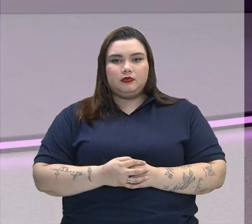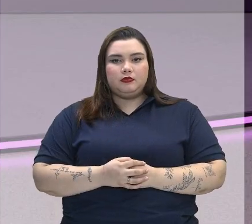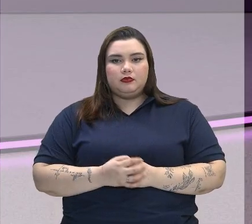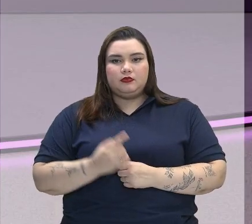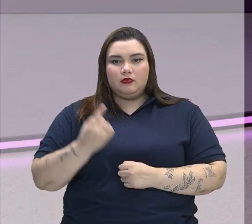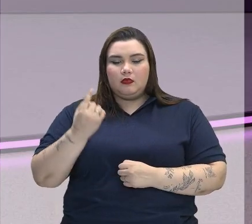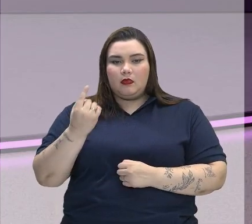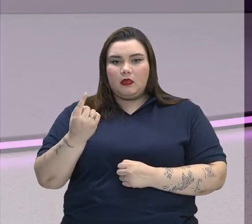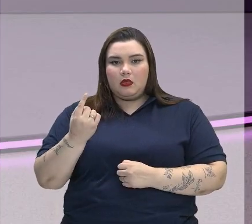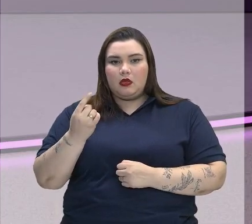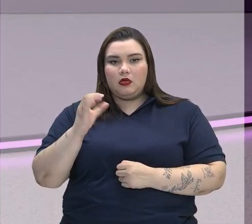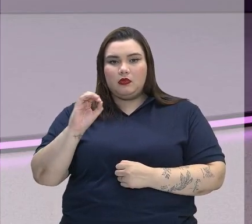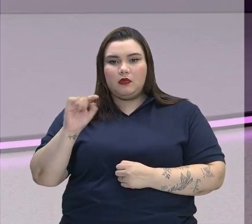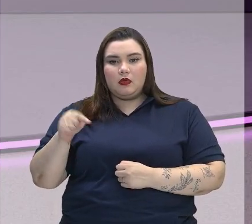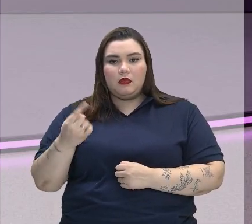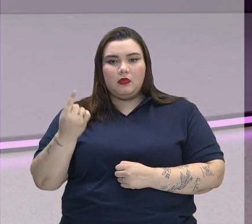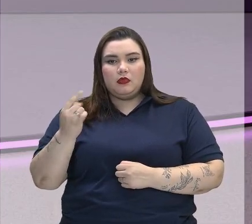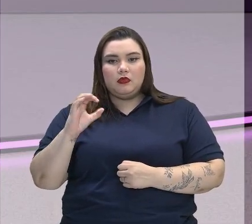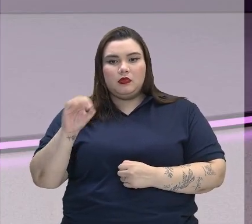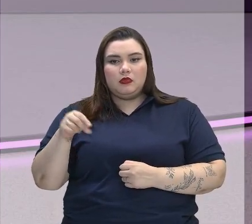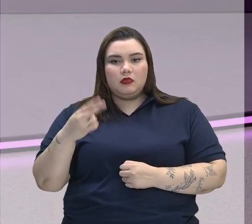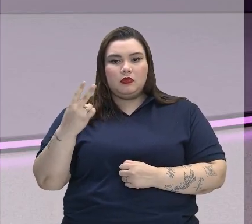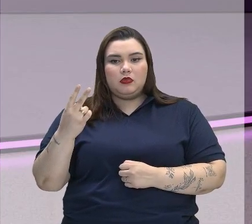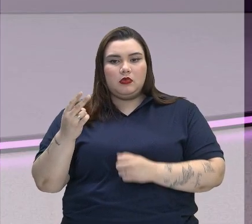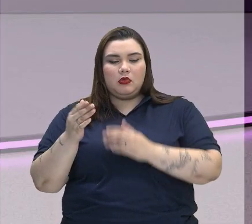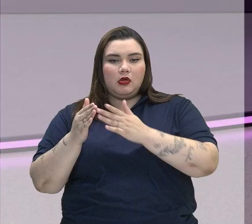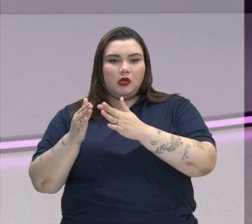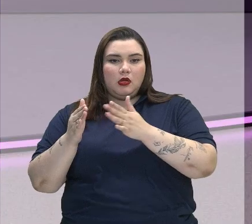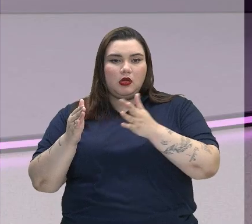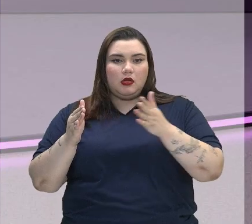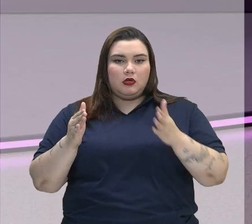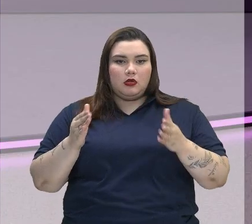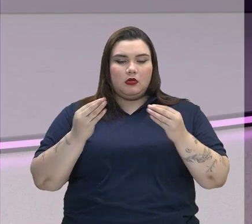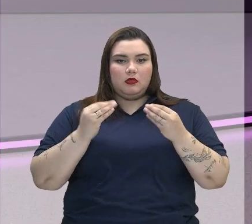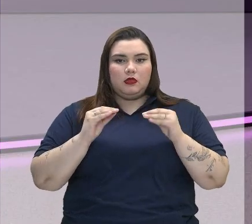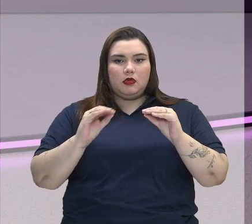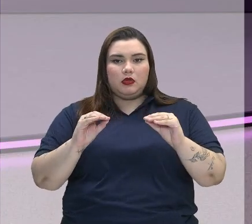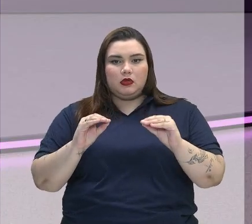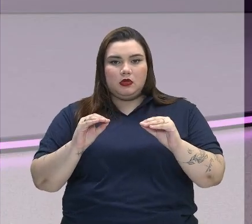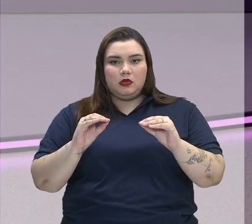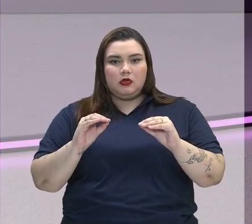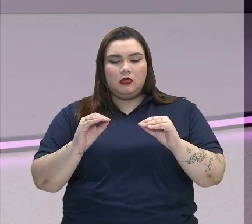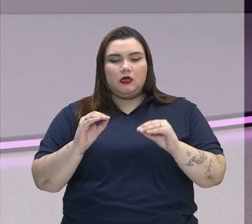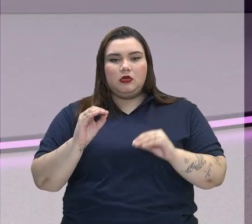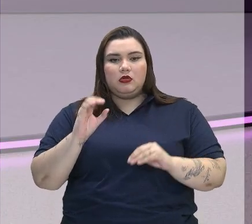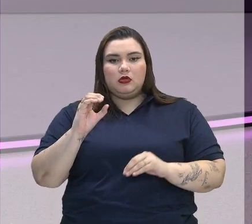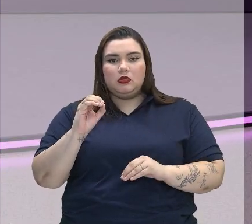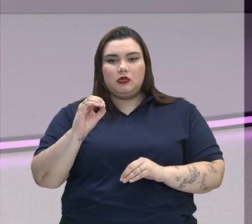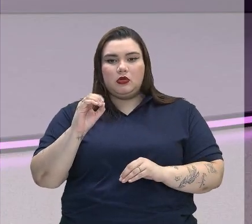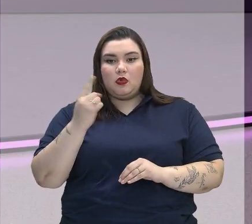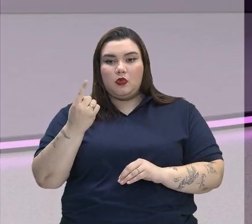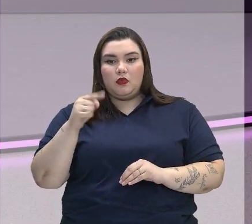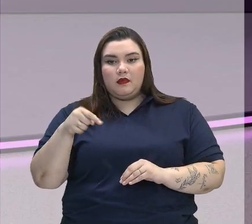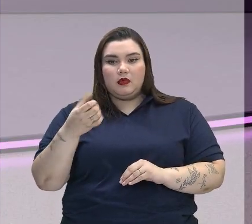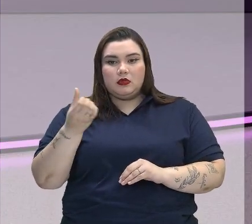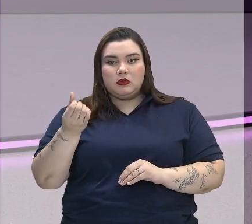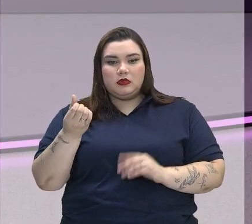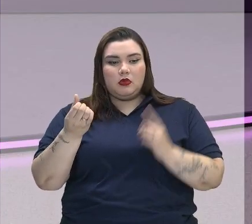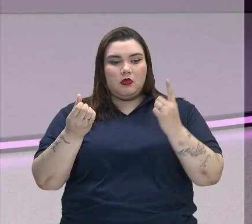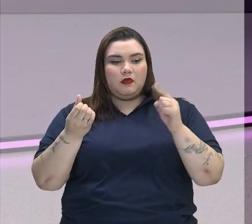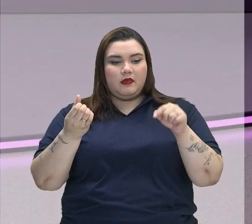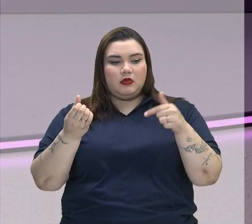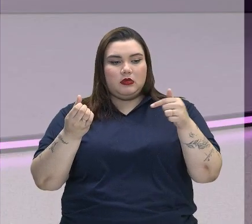o 0,1, 0,2 e assim por diante, você vai localizar entre o 6, 1,6 e